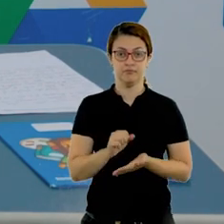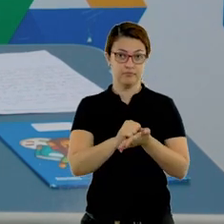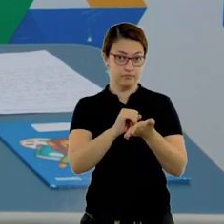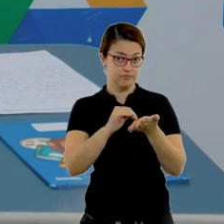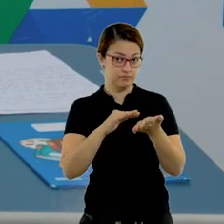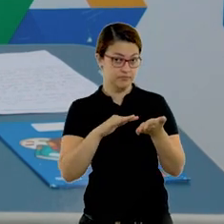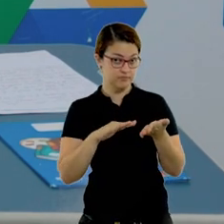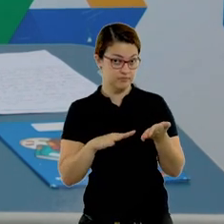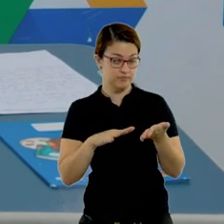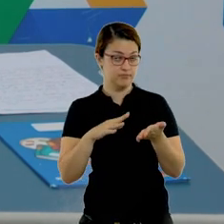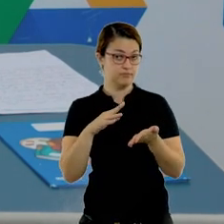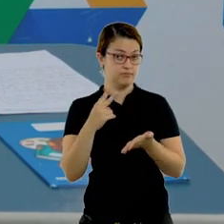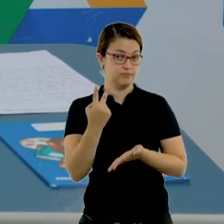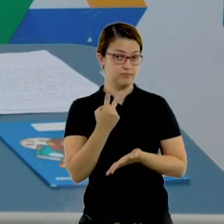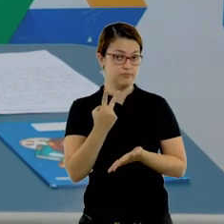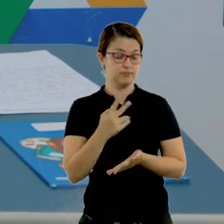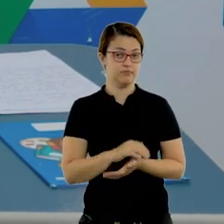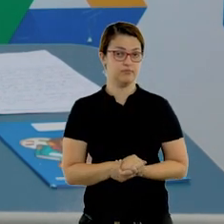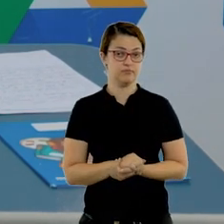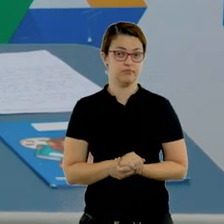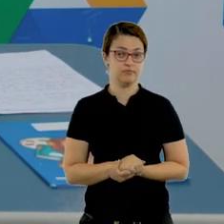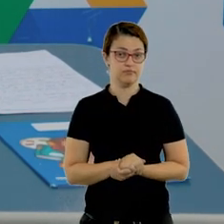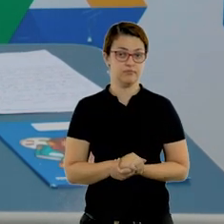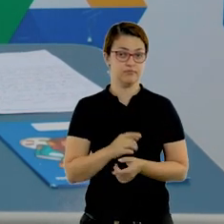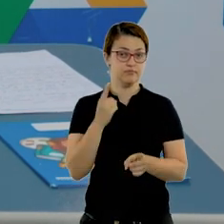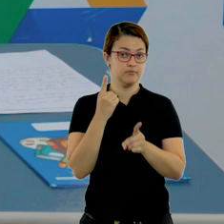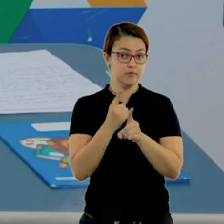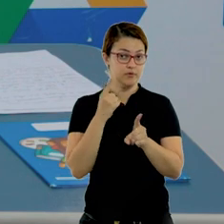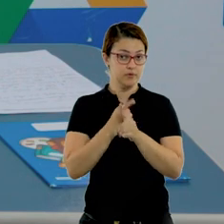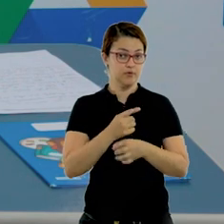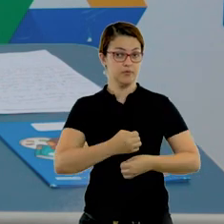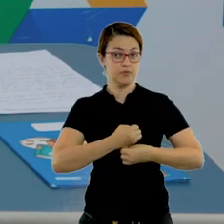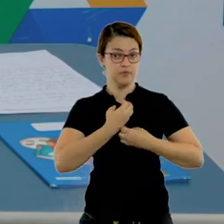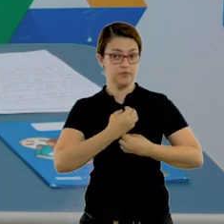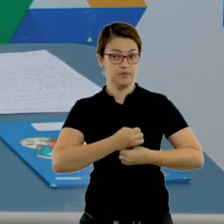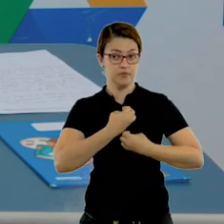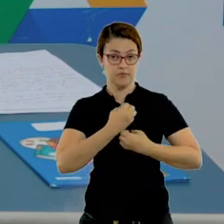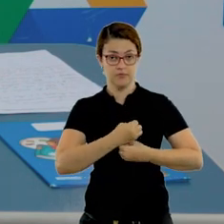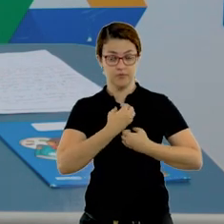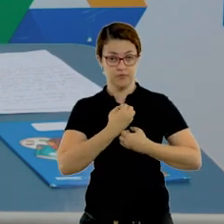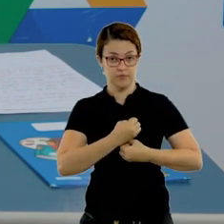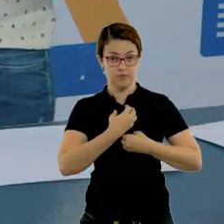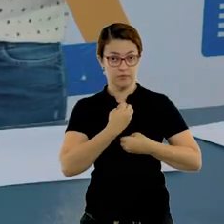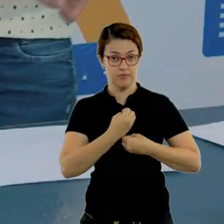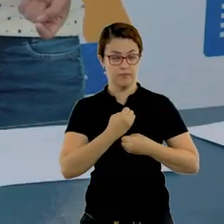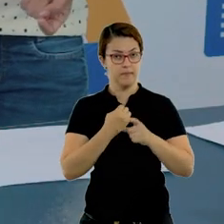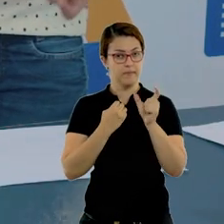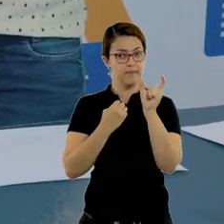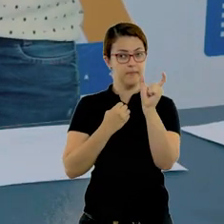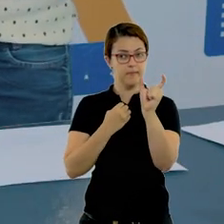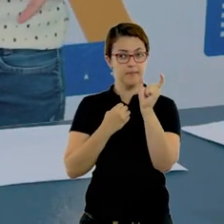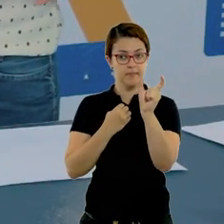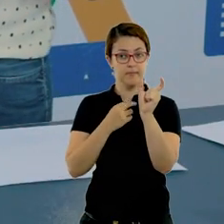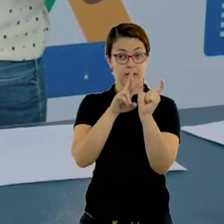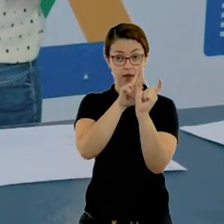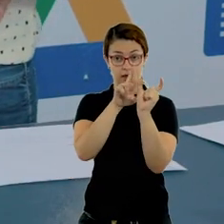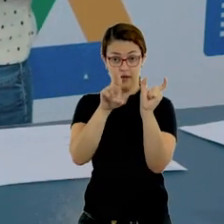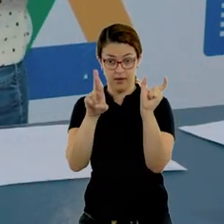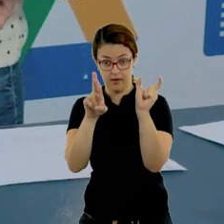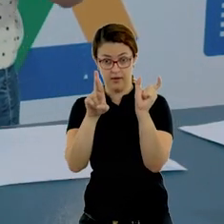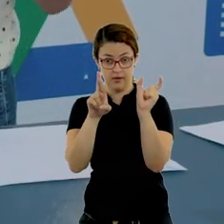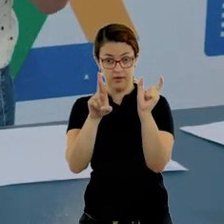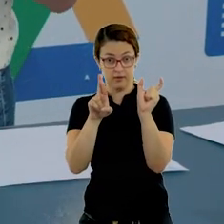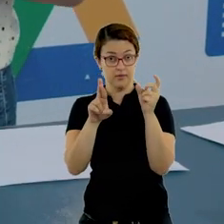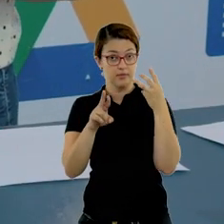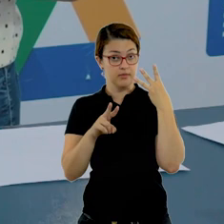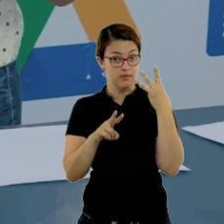Bem, nossa próxima atividade, atividade número 2, é encontre no poema. Então vocês deverão encontrar no poema uma palavra com